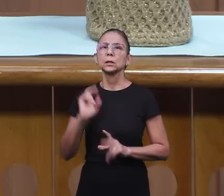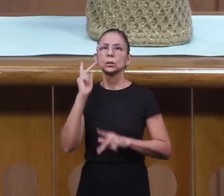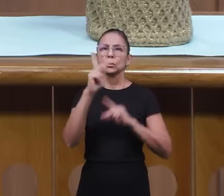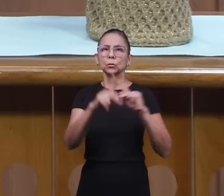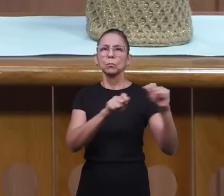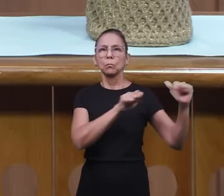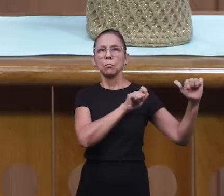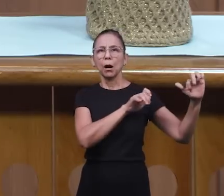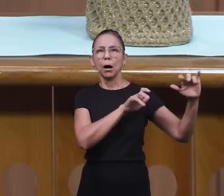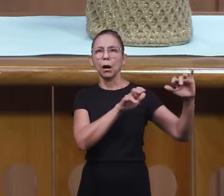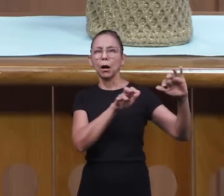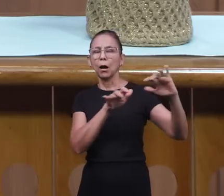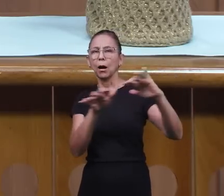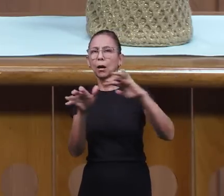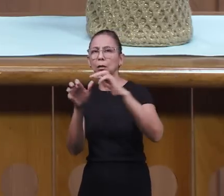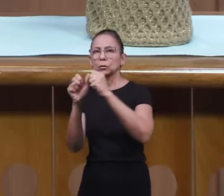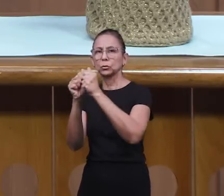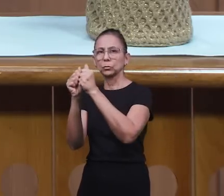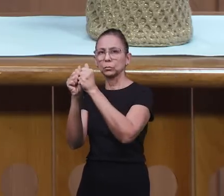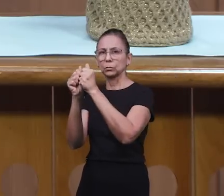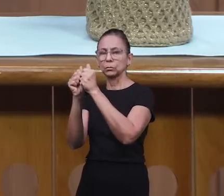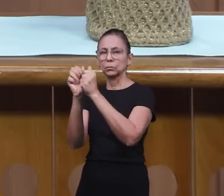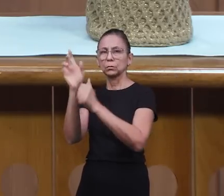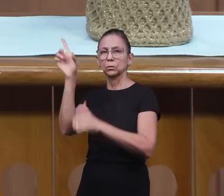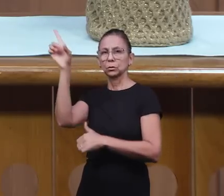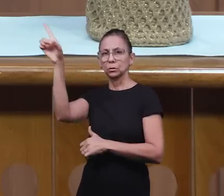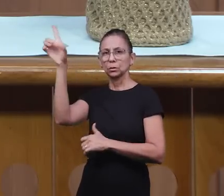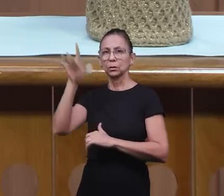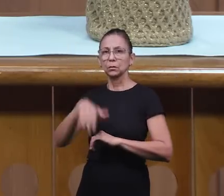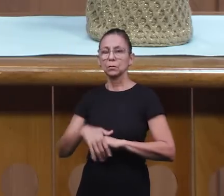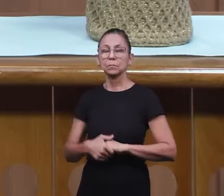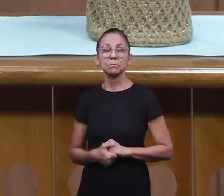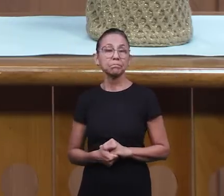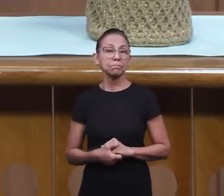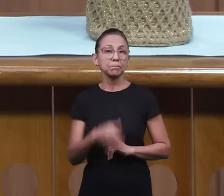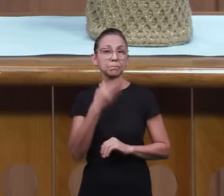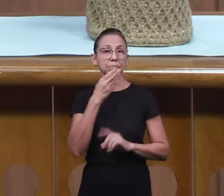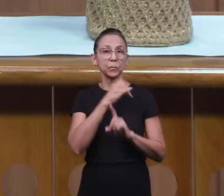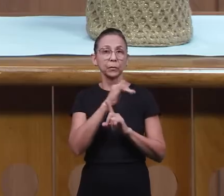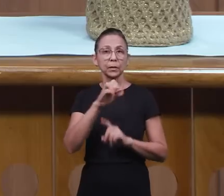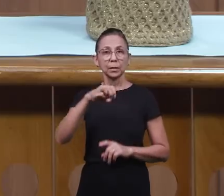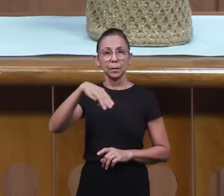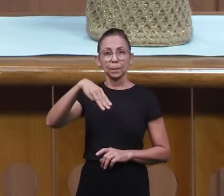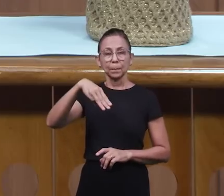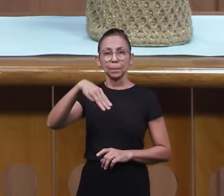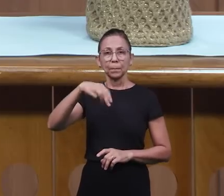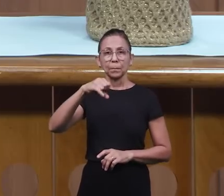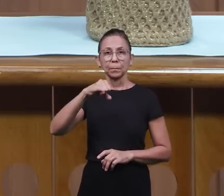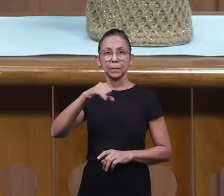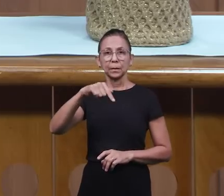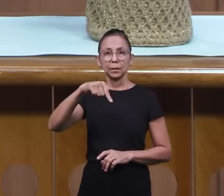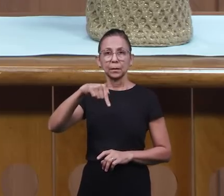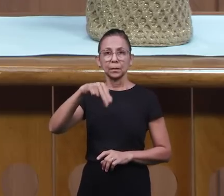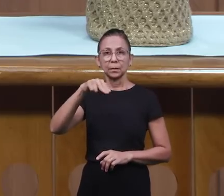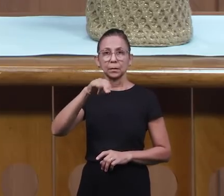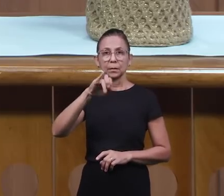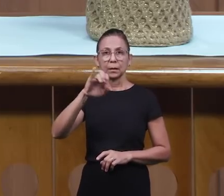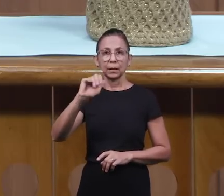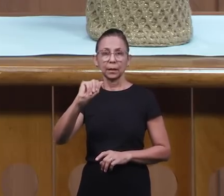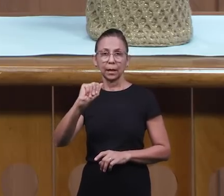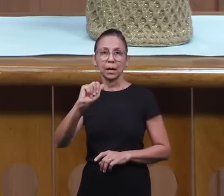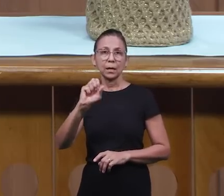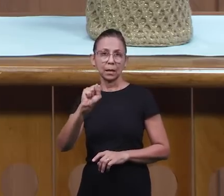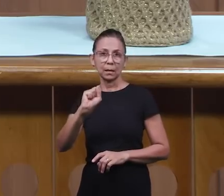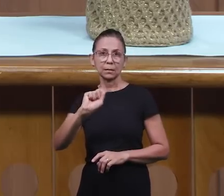estar junto dele. E sobre essa conclamação, o profeta Miqueias fala acerca